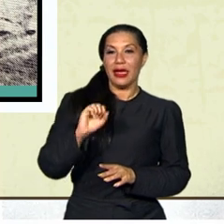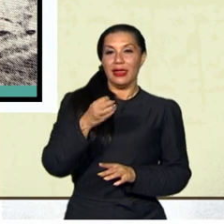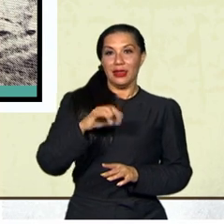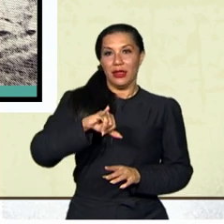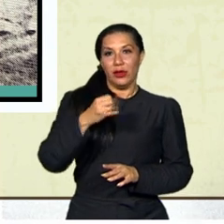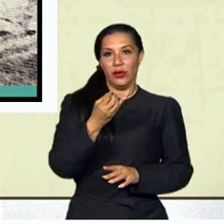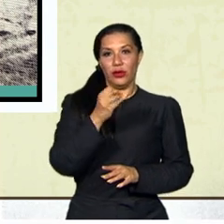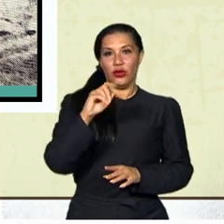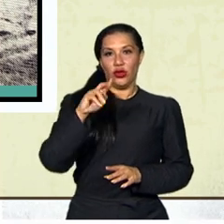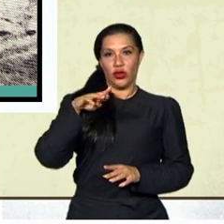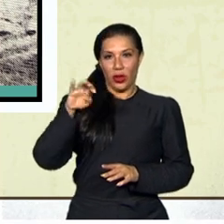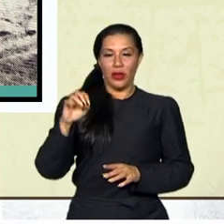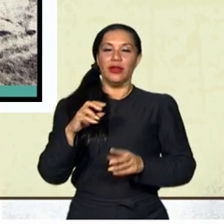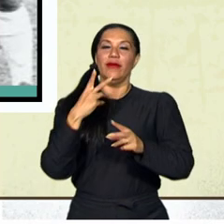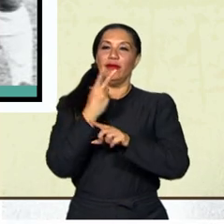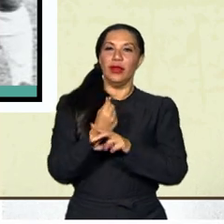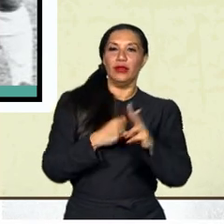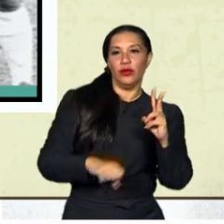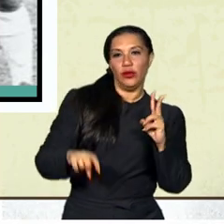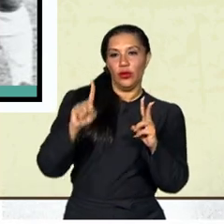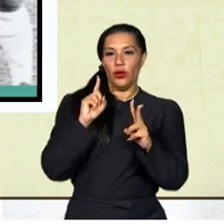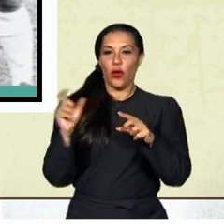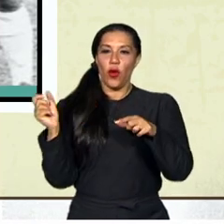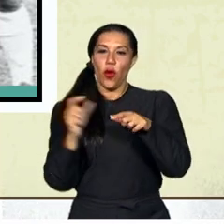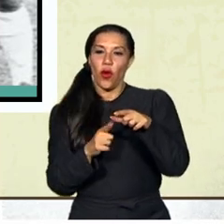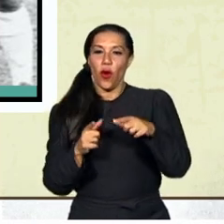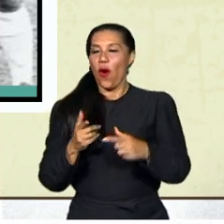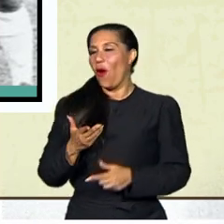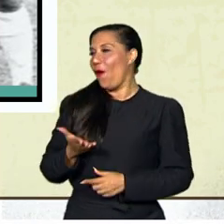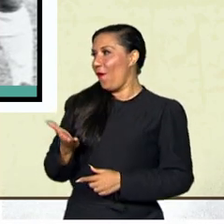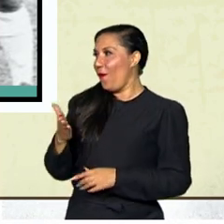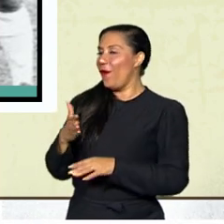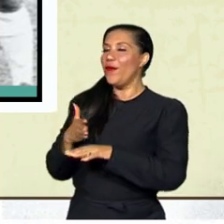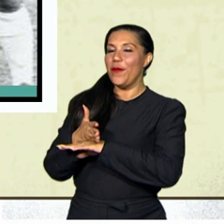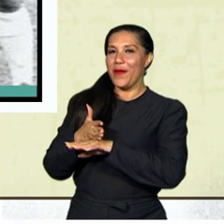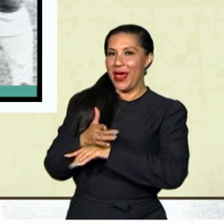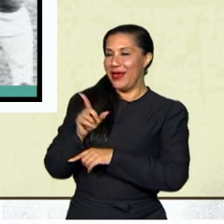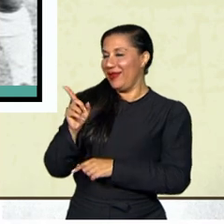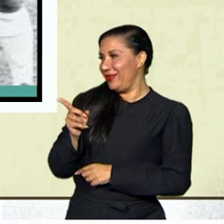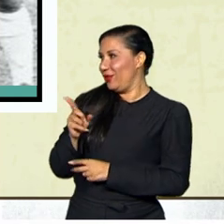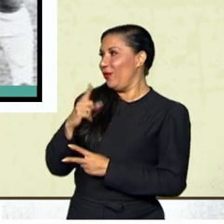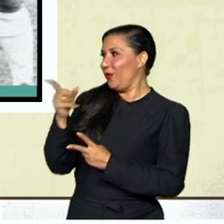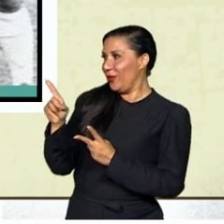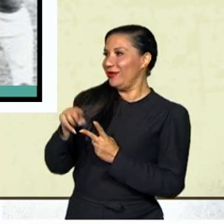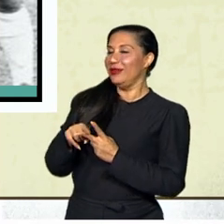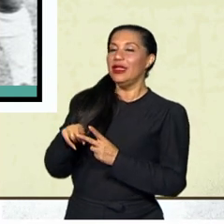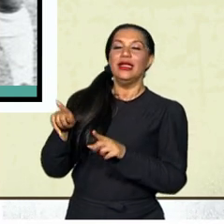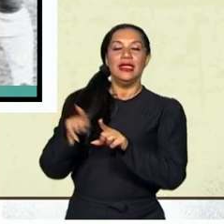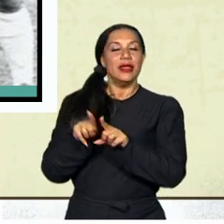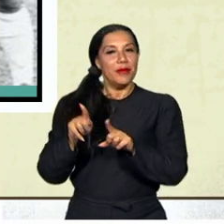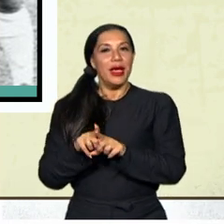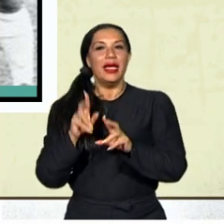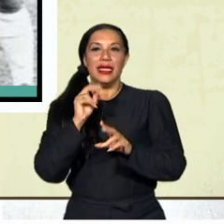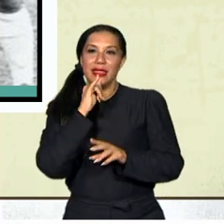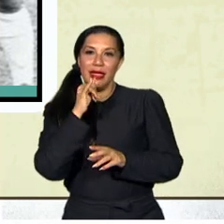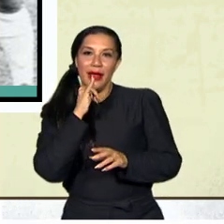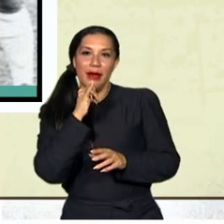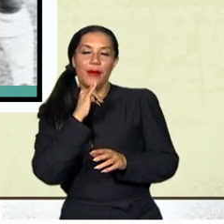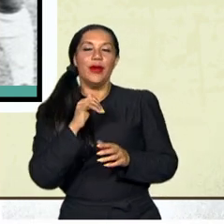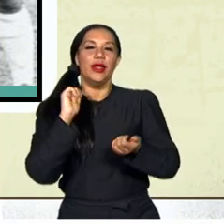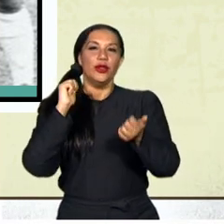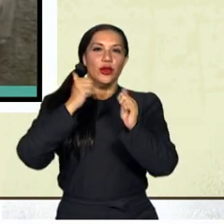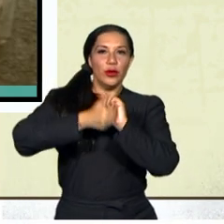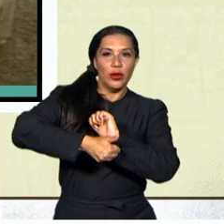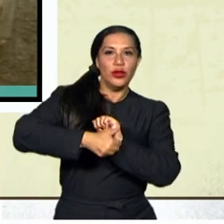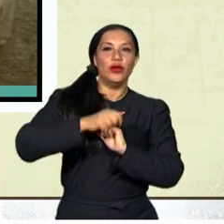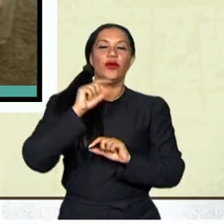vence a partida por 2-1 com gols do meia Nico e do atacante Piola e recebe da crônica esportiva da época